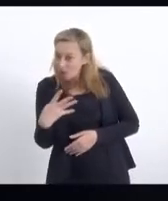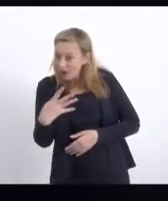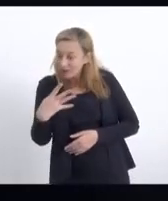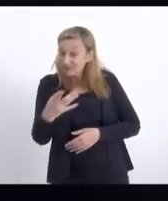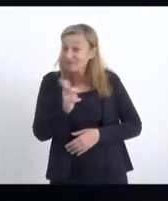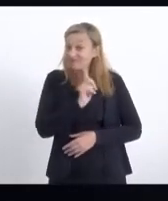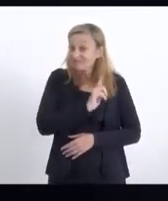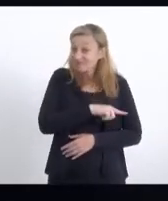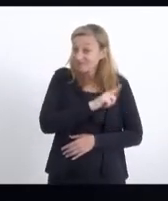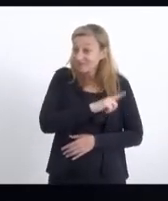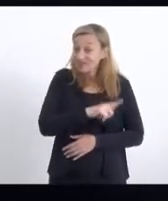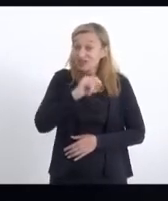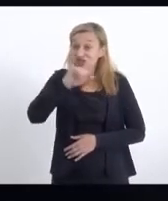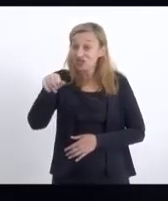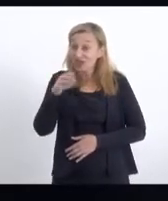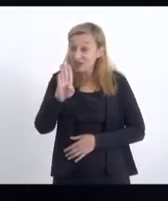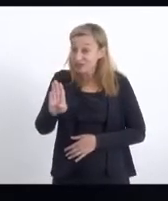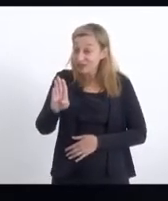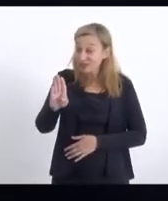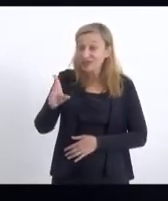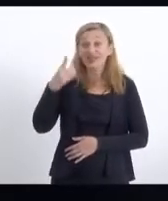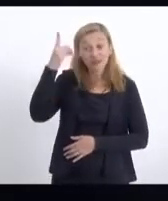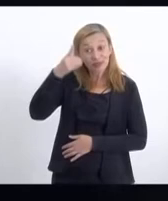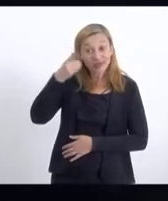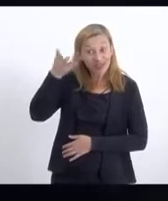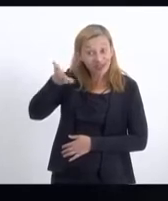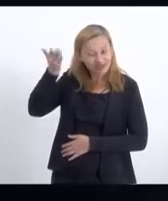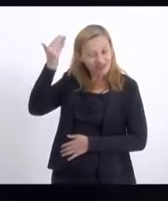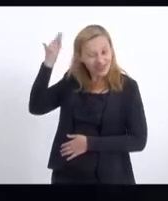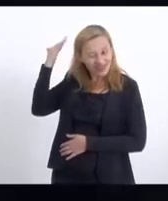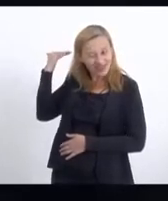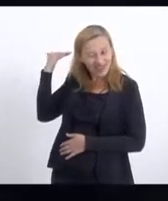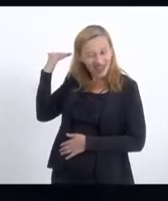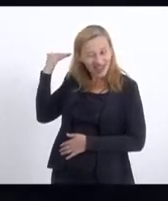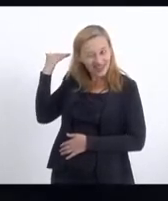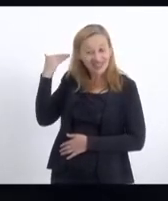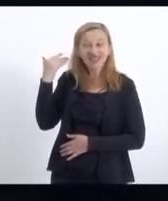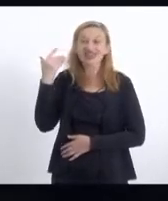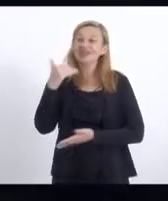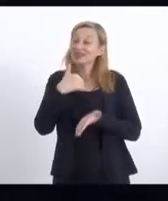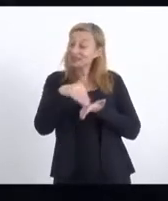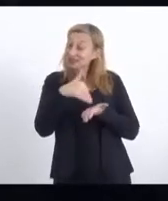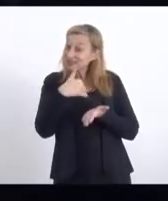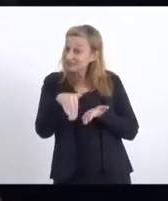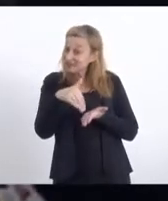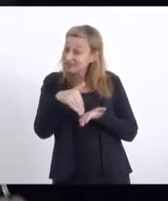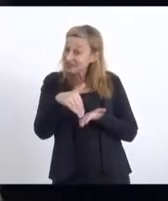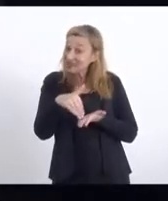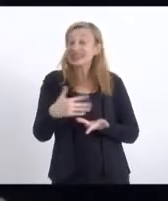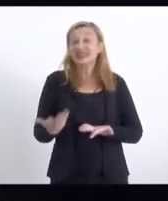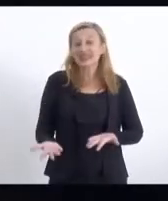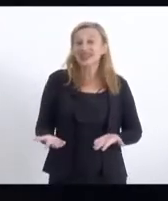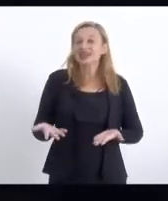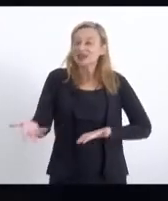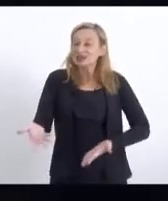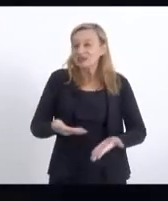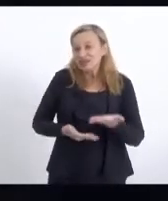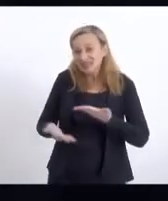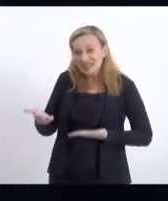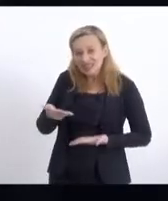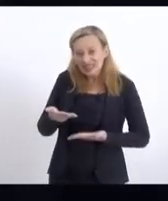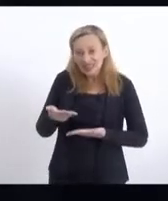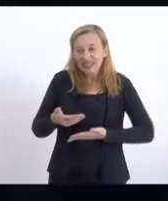gestão do Jair Bittencourt, deputado na época estava como secretário. A parceria ela com a